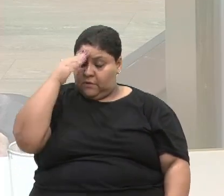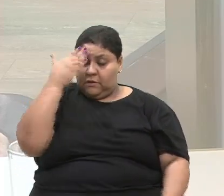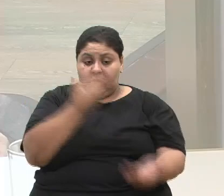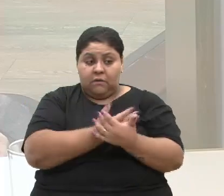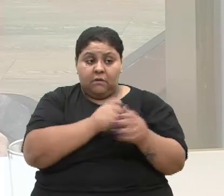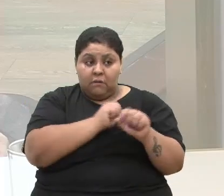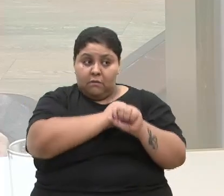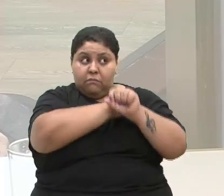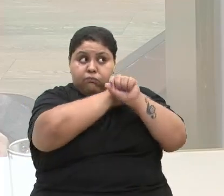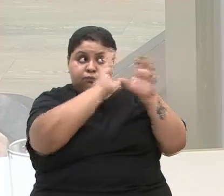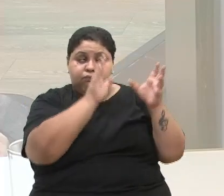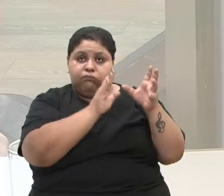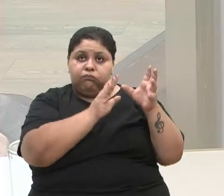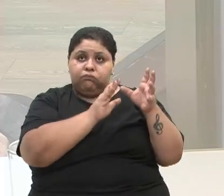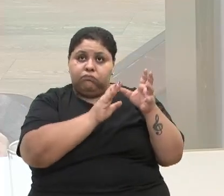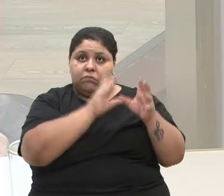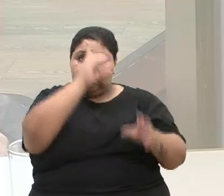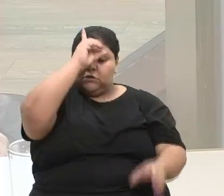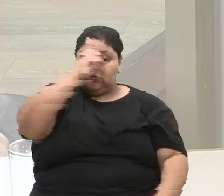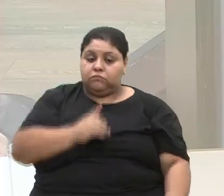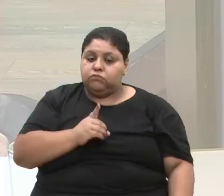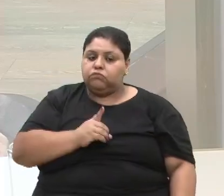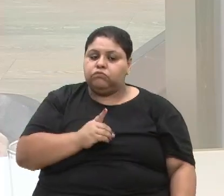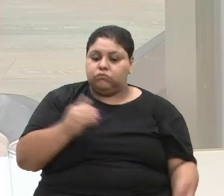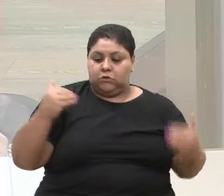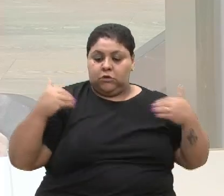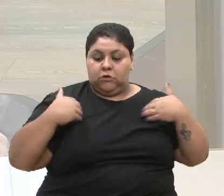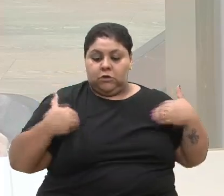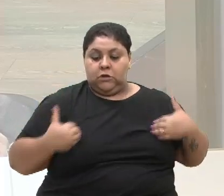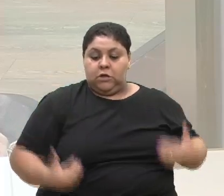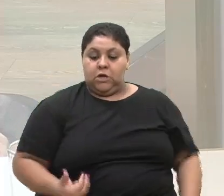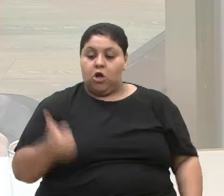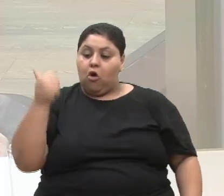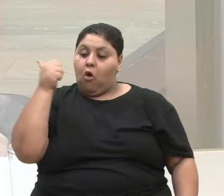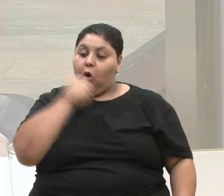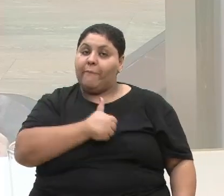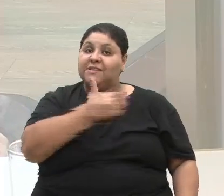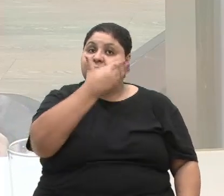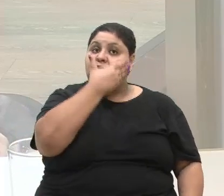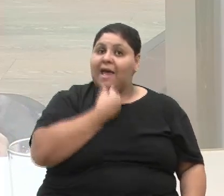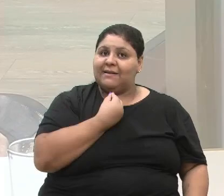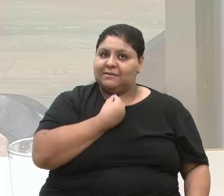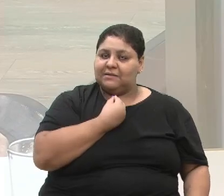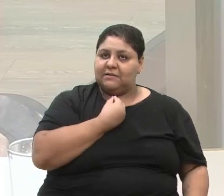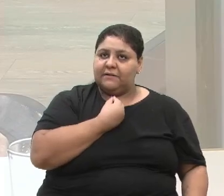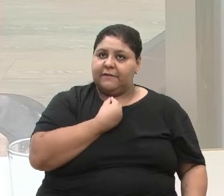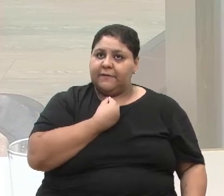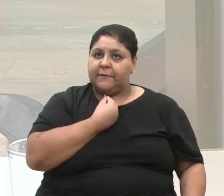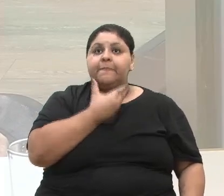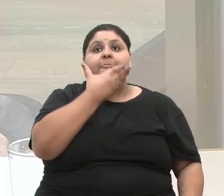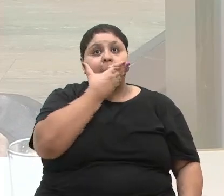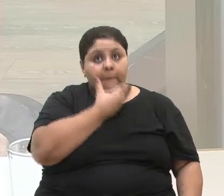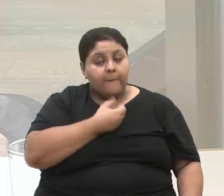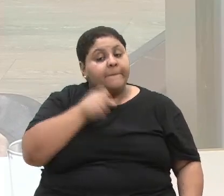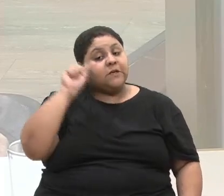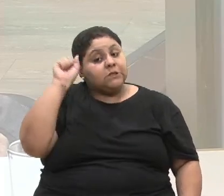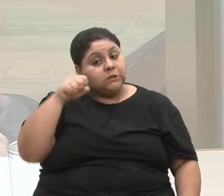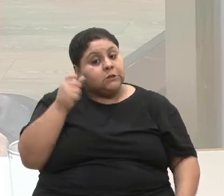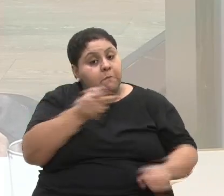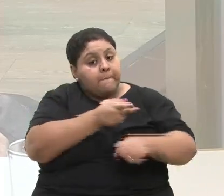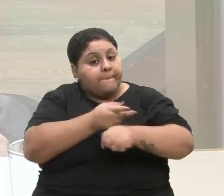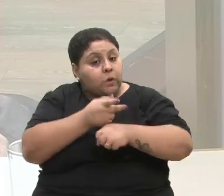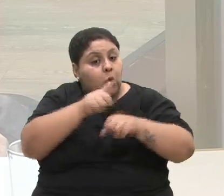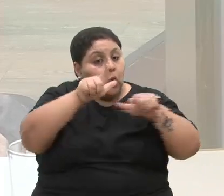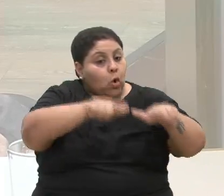claro que o direito à integridade física é para homens e mulheres. E esse homem deve sim procurar a delegacia,